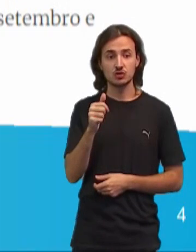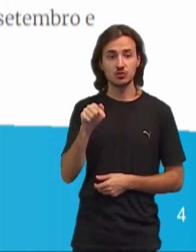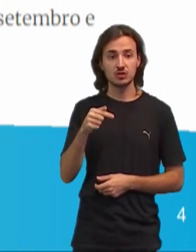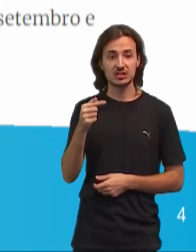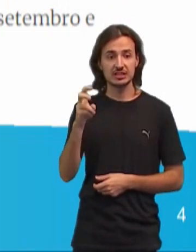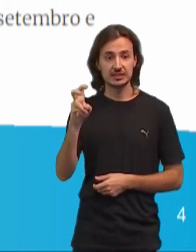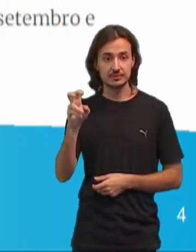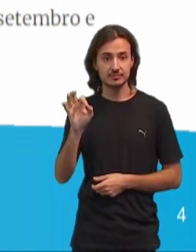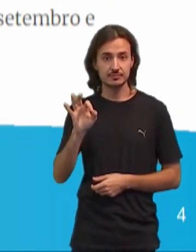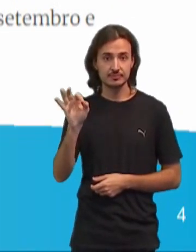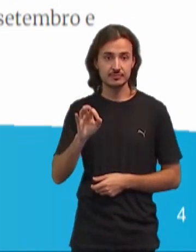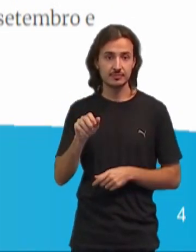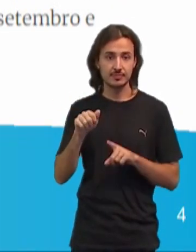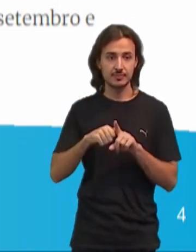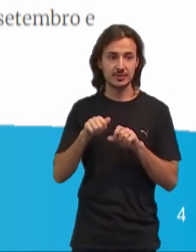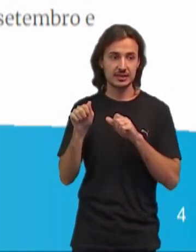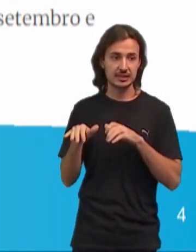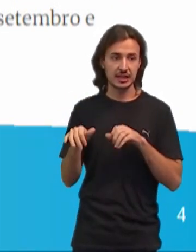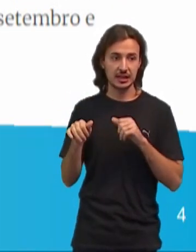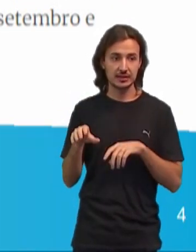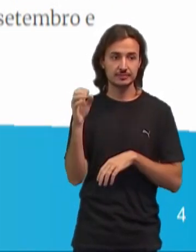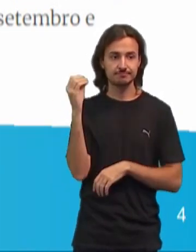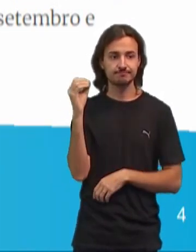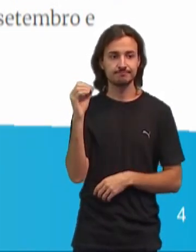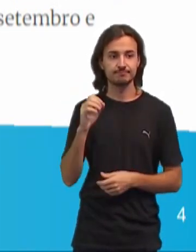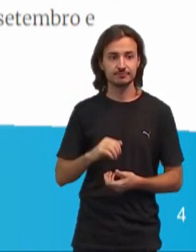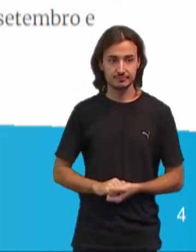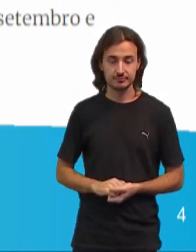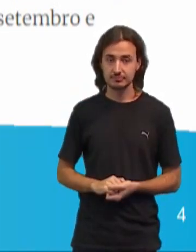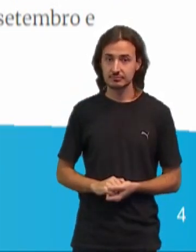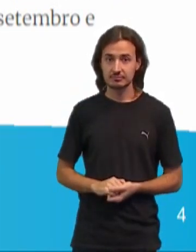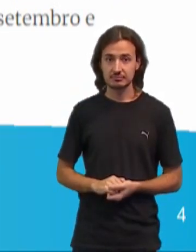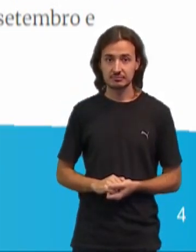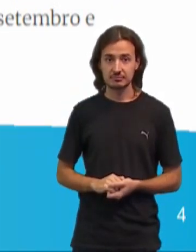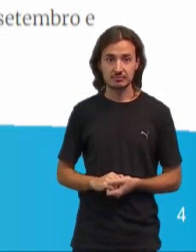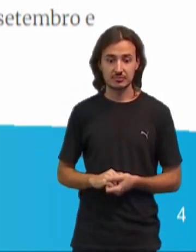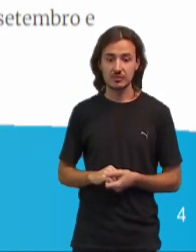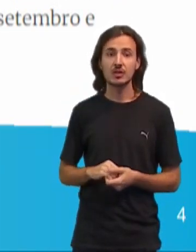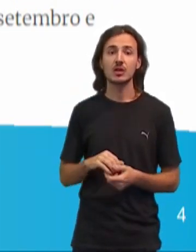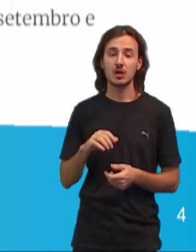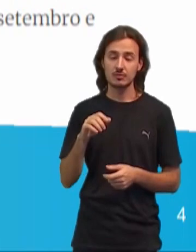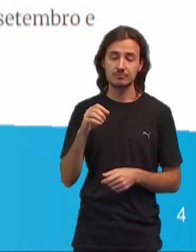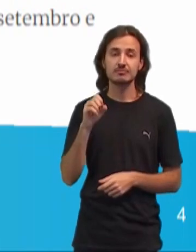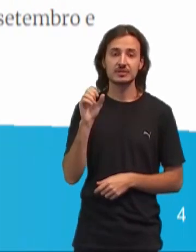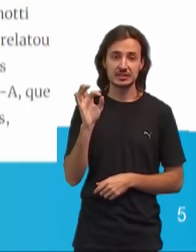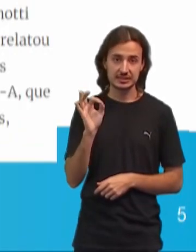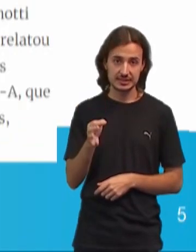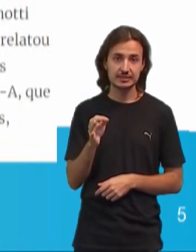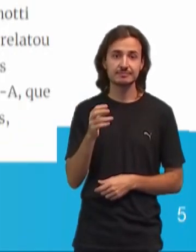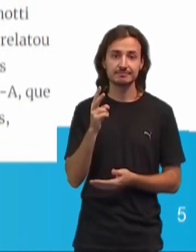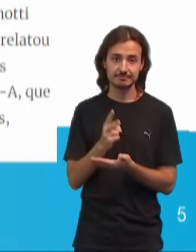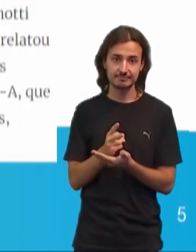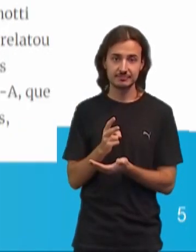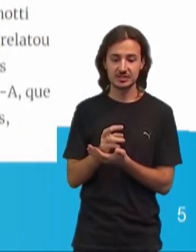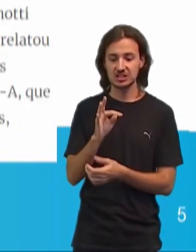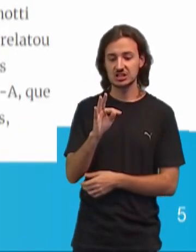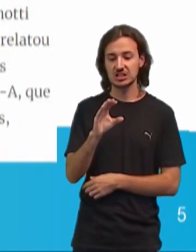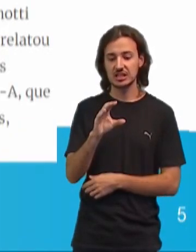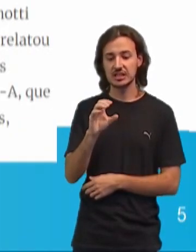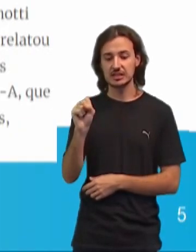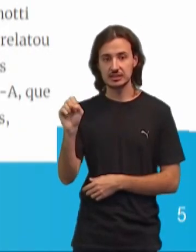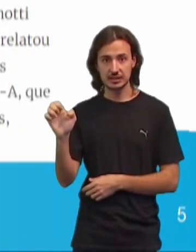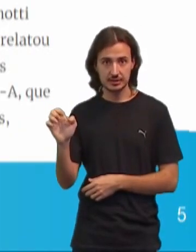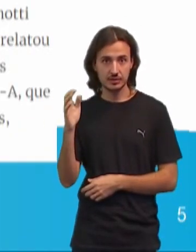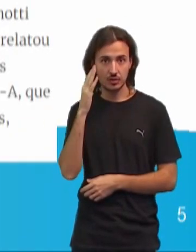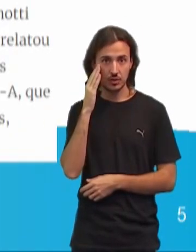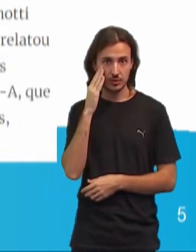101,75%, setembro e outubro. Em todas as ocasiões, a prefeitura foi notificada pelo TCE. Passa, por favor. Eu fui